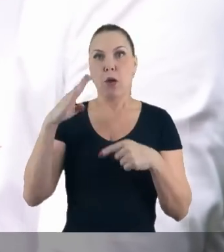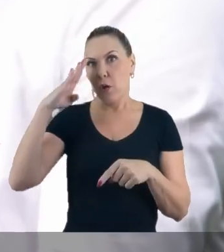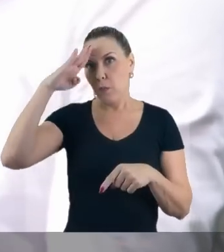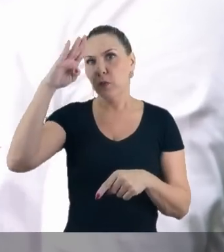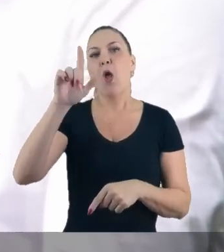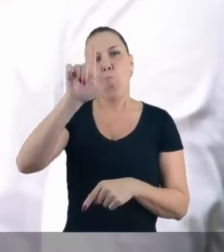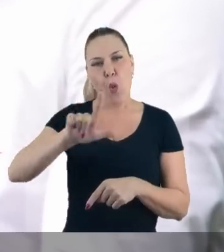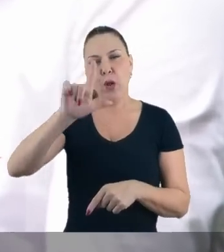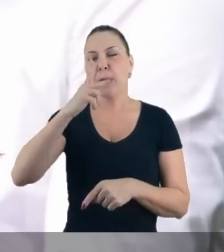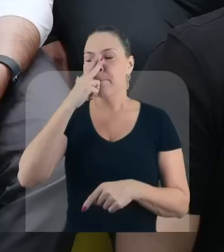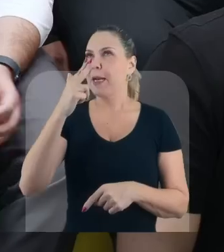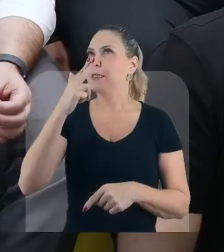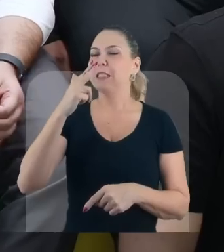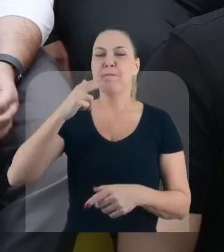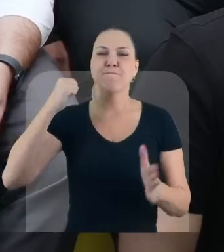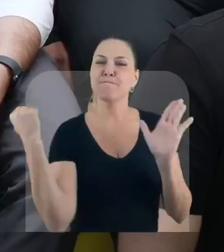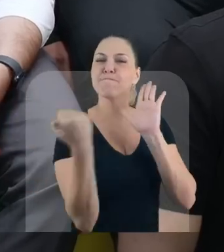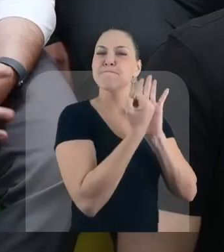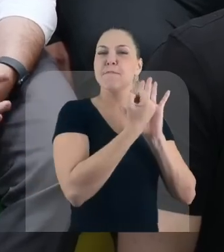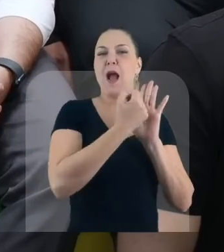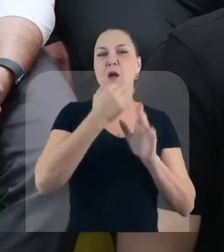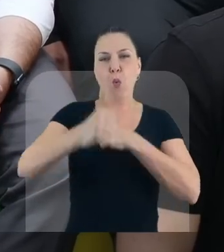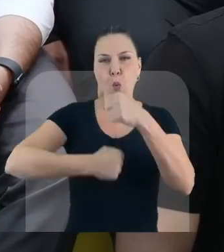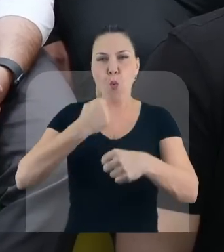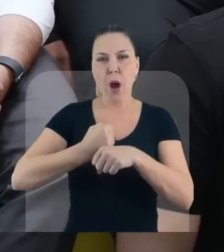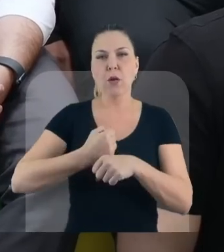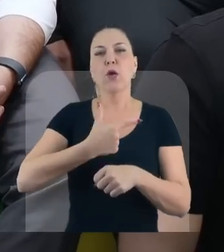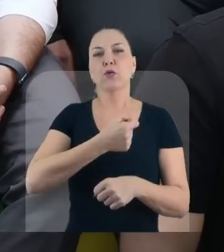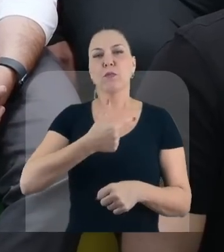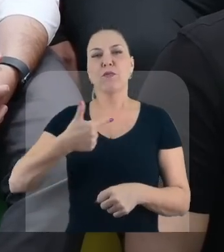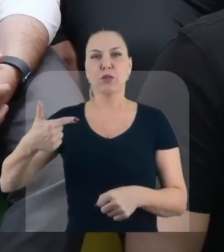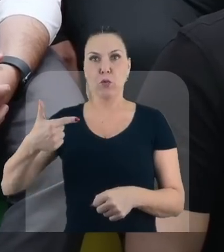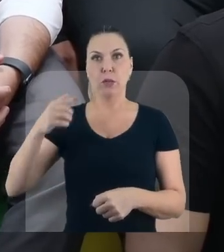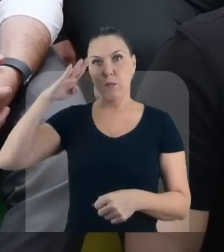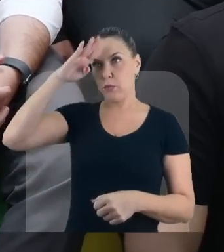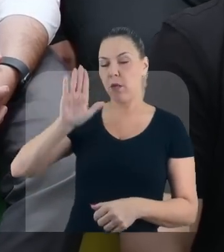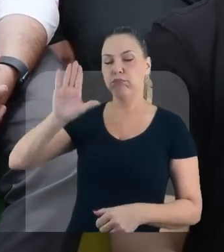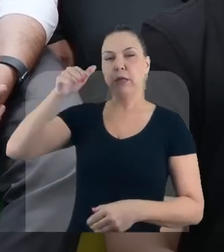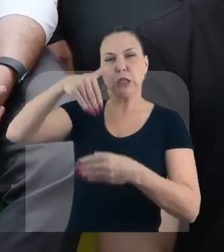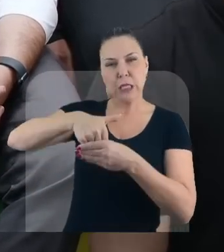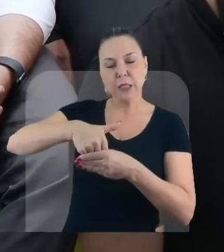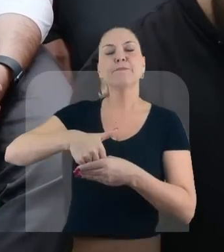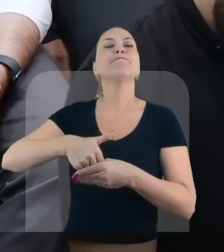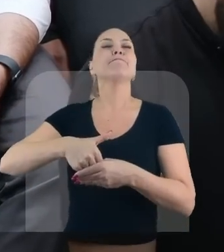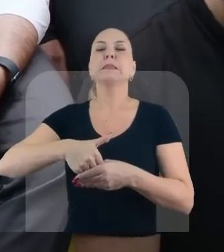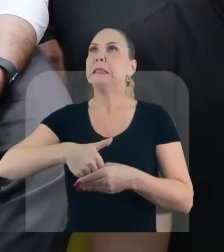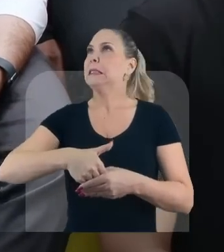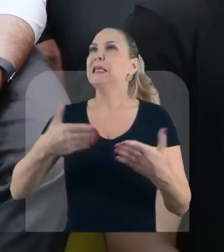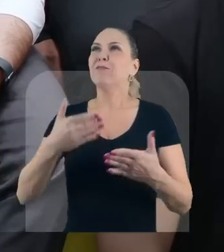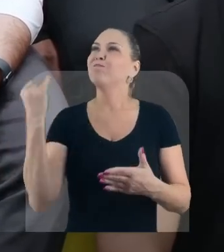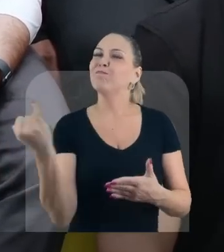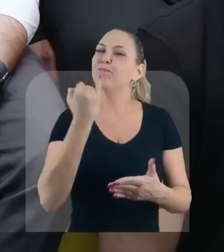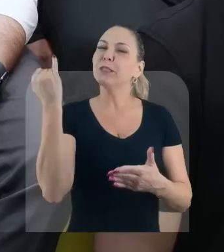Bolsonaro, claro, acabou personificando isso com a candidatura dele em 2022. E as eleições de 2022 eu acho que foram essenciais para isso,